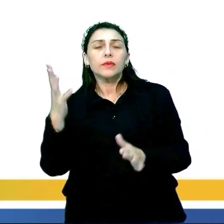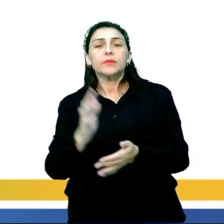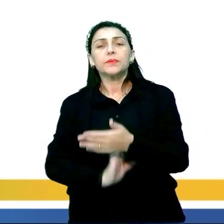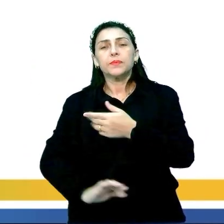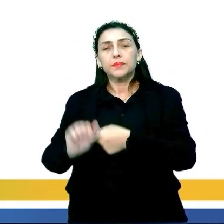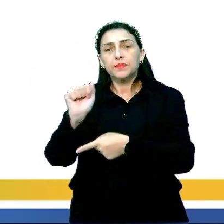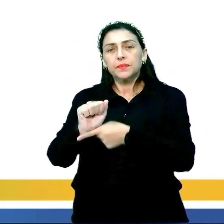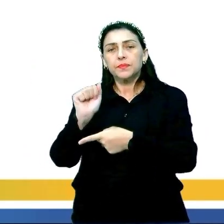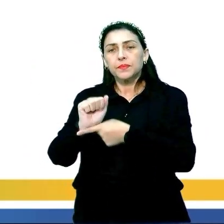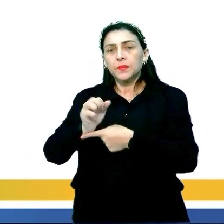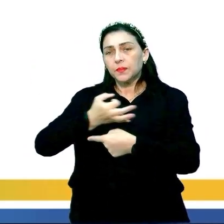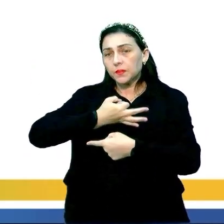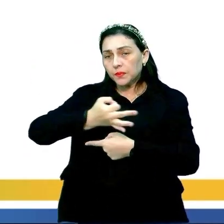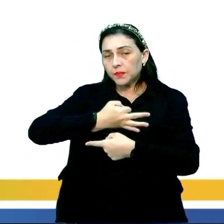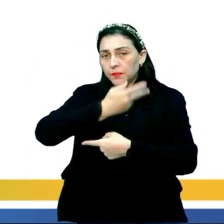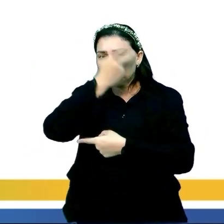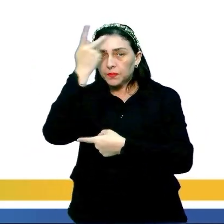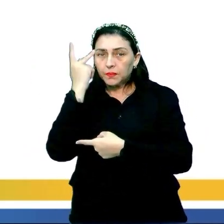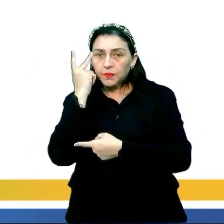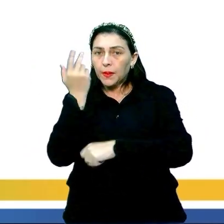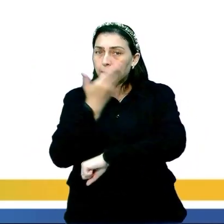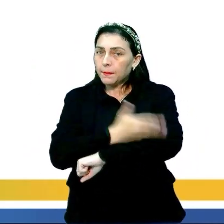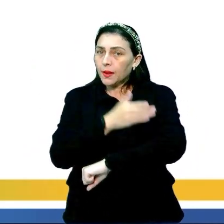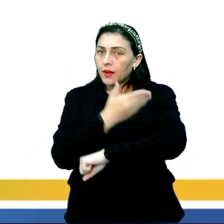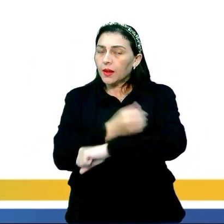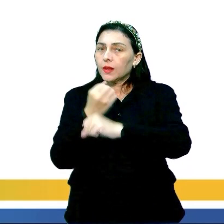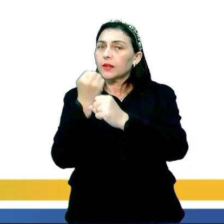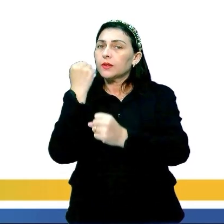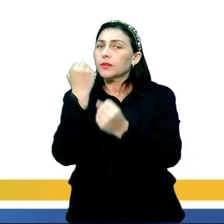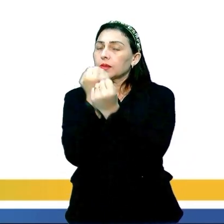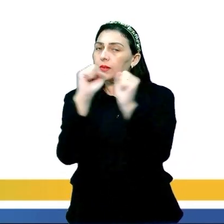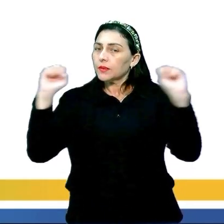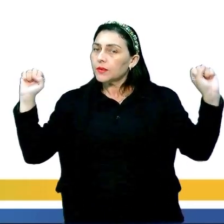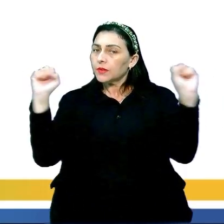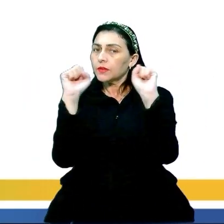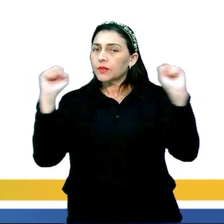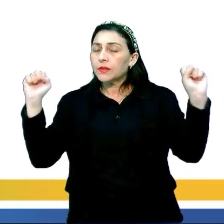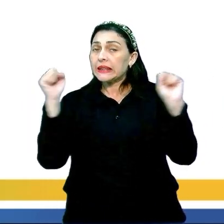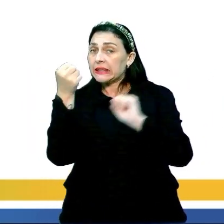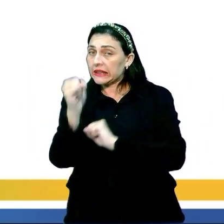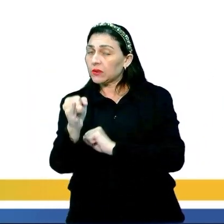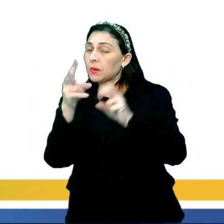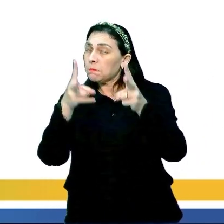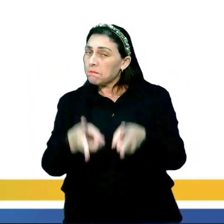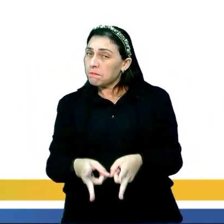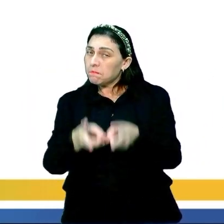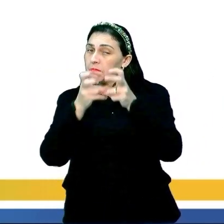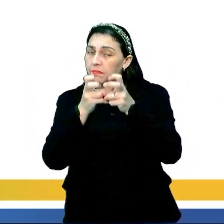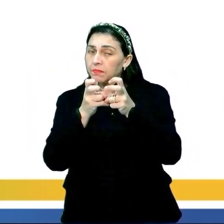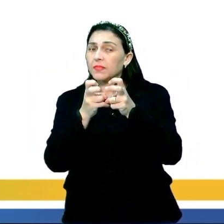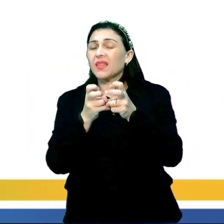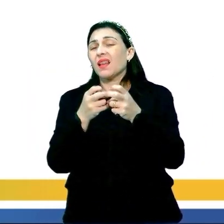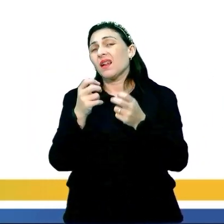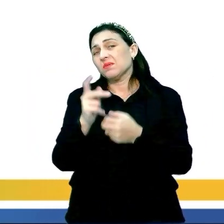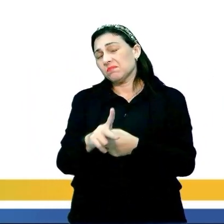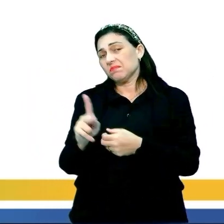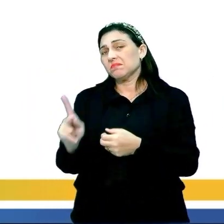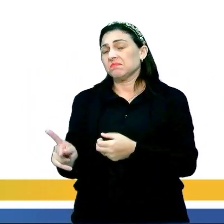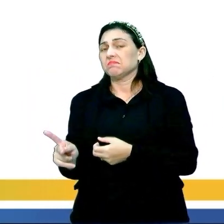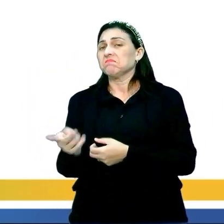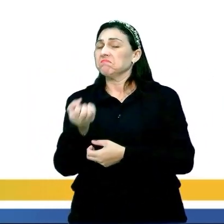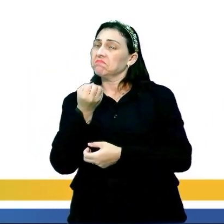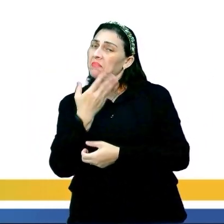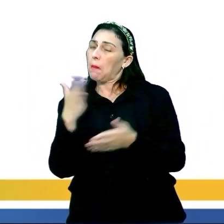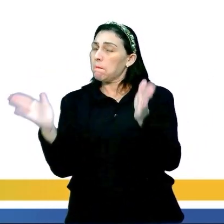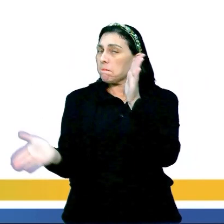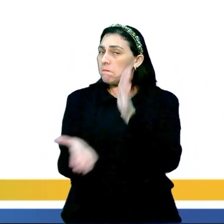Letra A. Sugerir que as pessoas pratiquem atividades físicas? Se você observar aí, ai, professor, eu achei essa